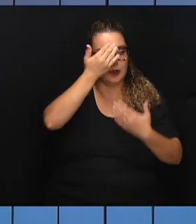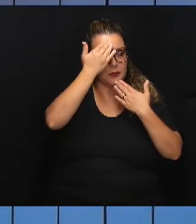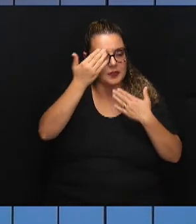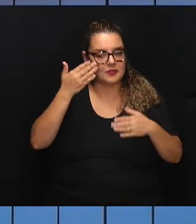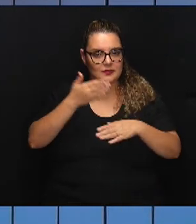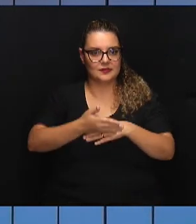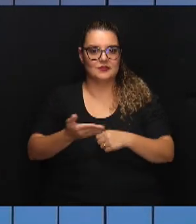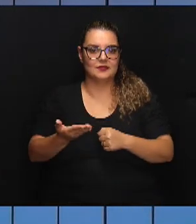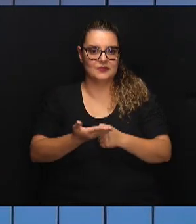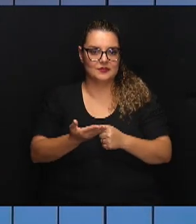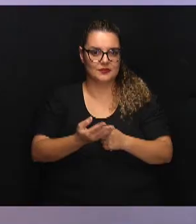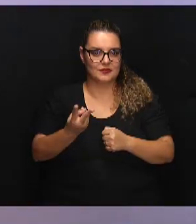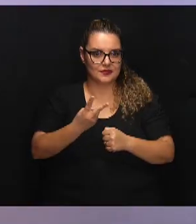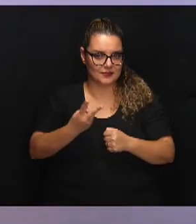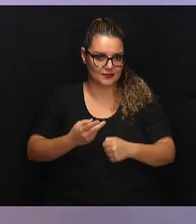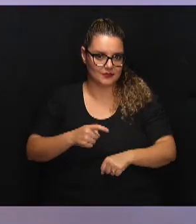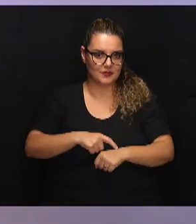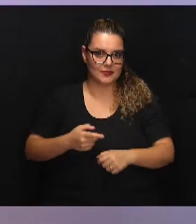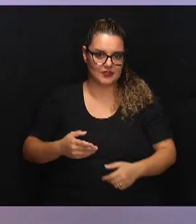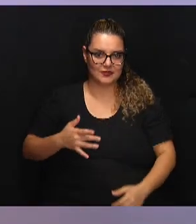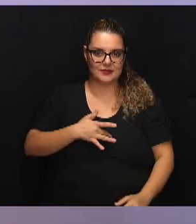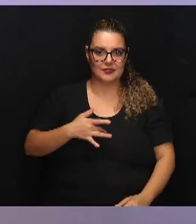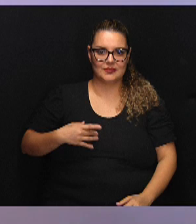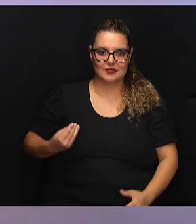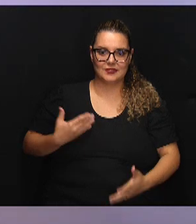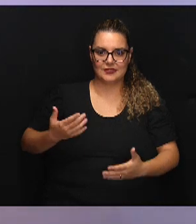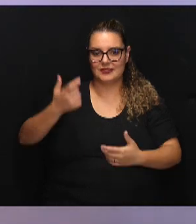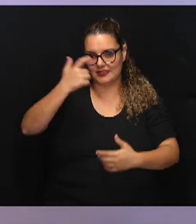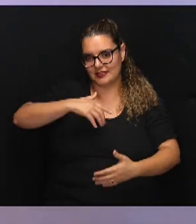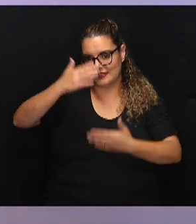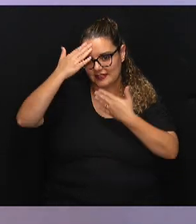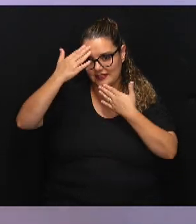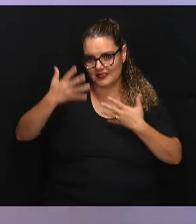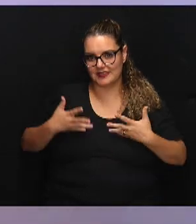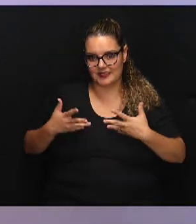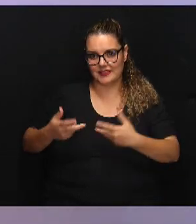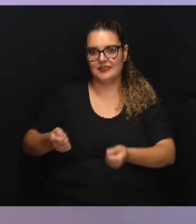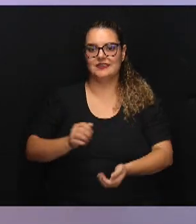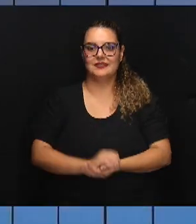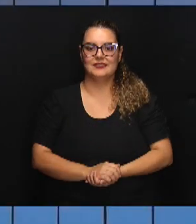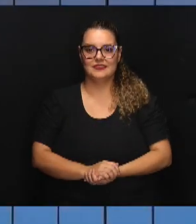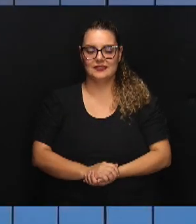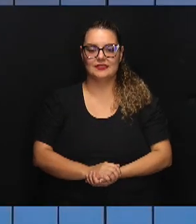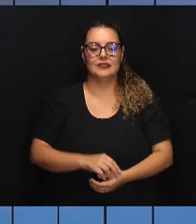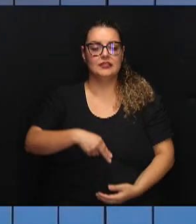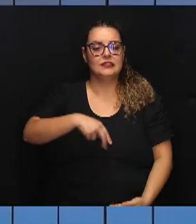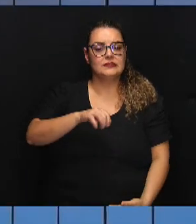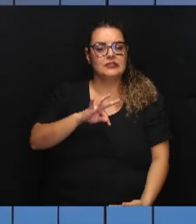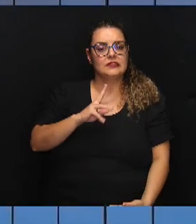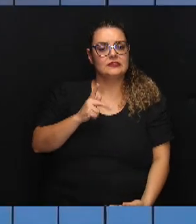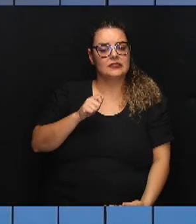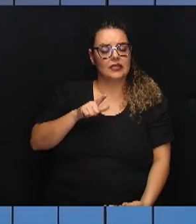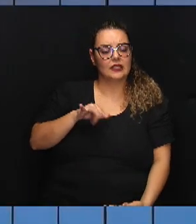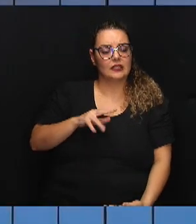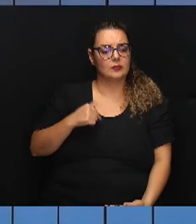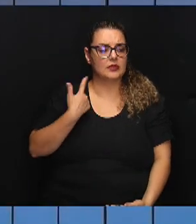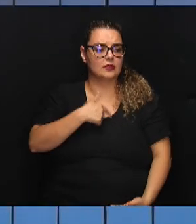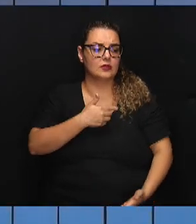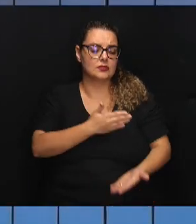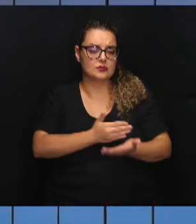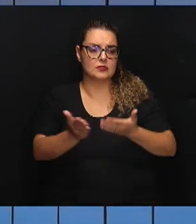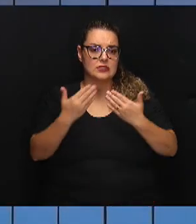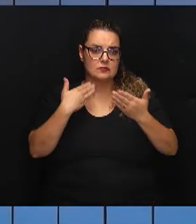do Saúde é Vida. Eu que agradeço o convite. Natália, para a gente começar, né, nosso